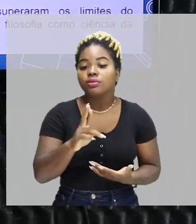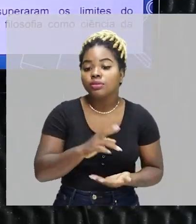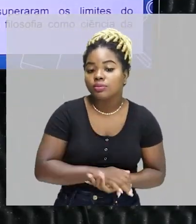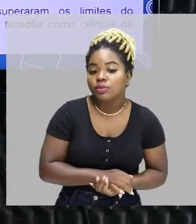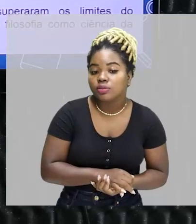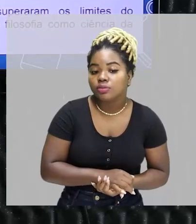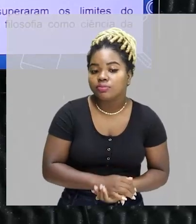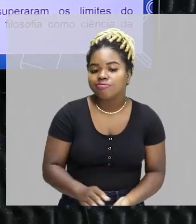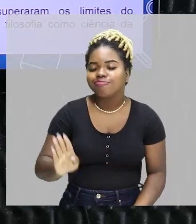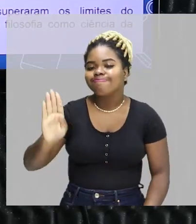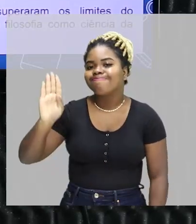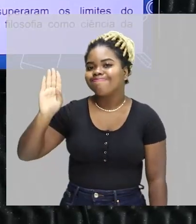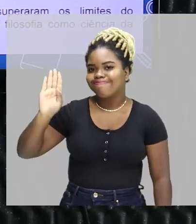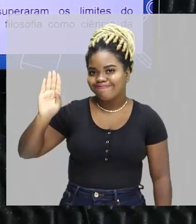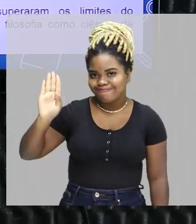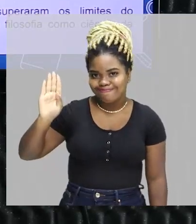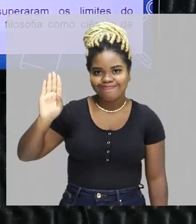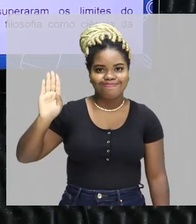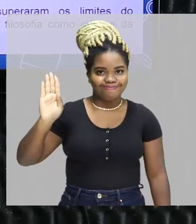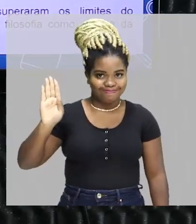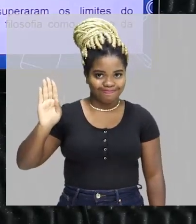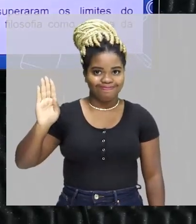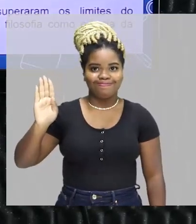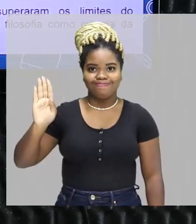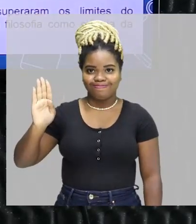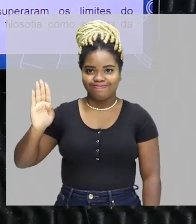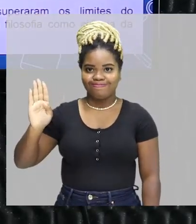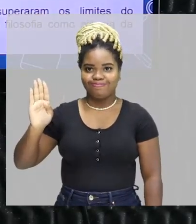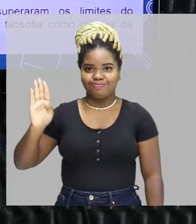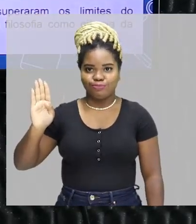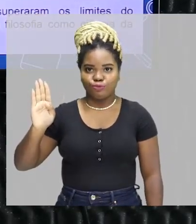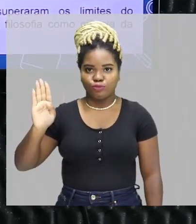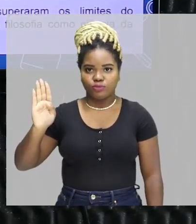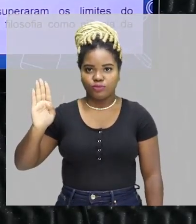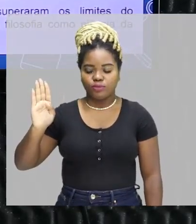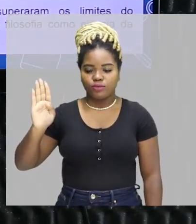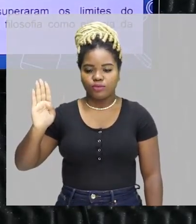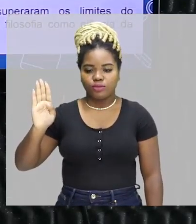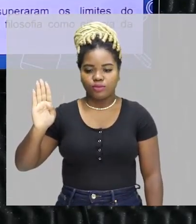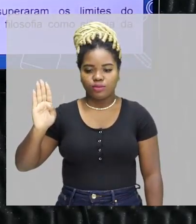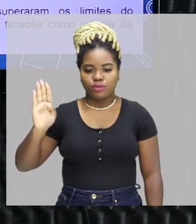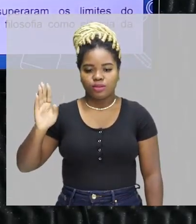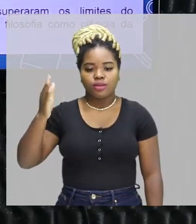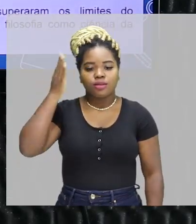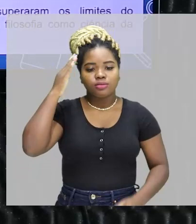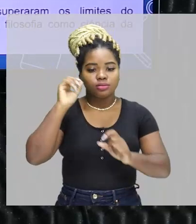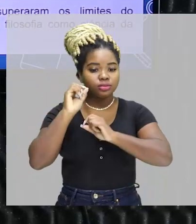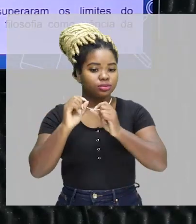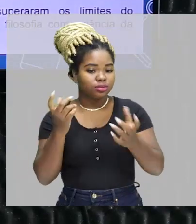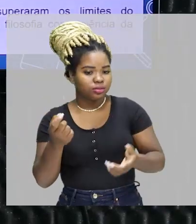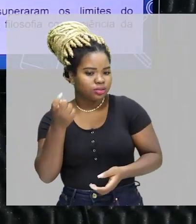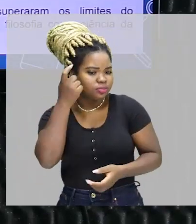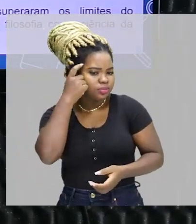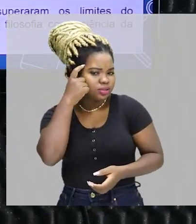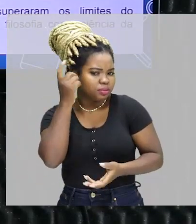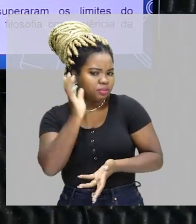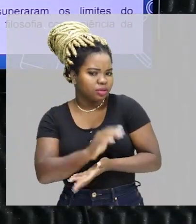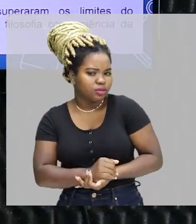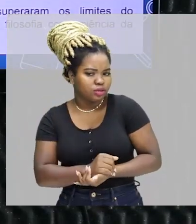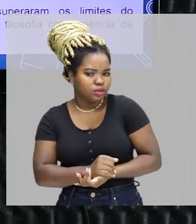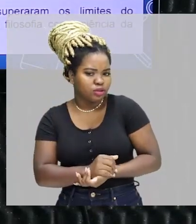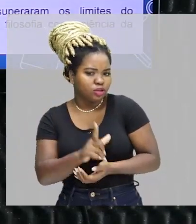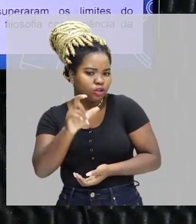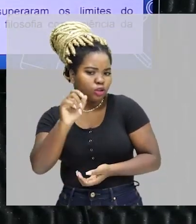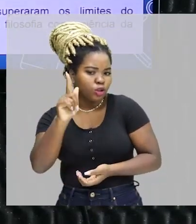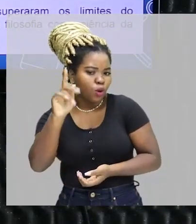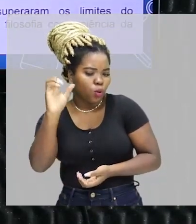assinalar a letra B, para a gente poder entender que a superação desse pensamento mítico por um logos, olha a